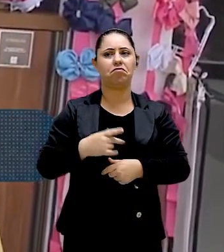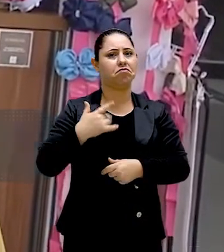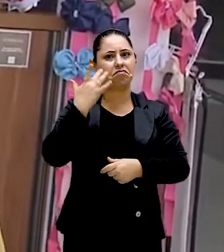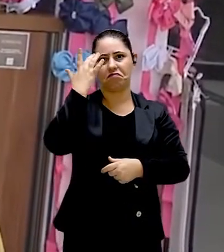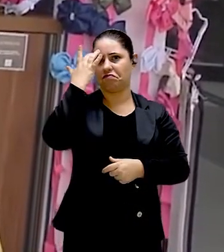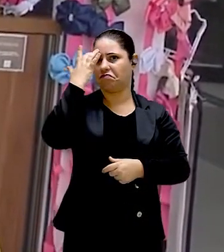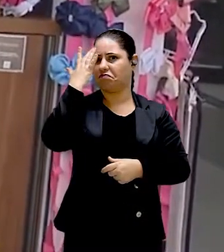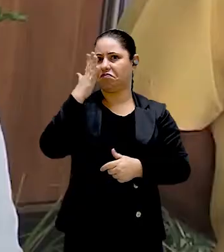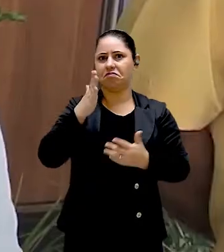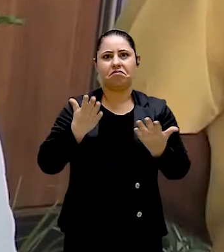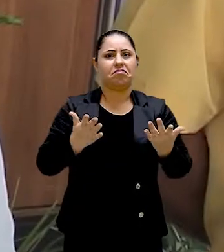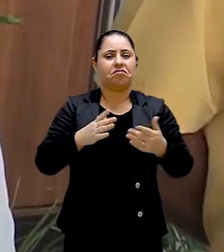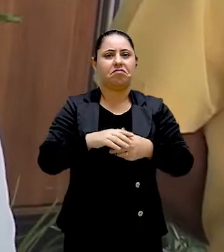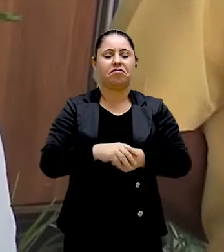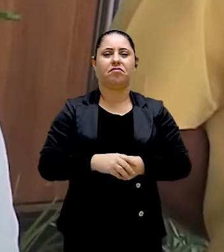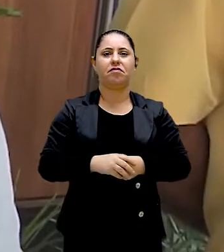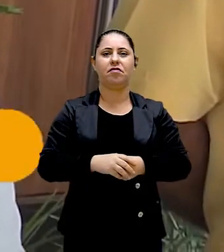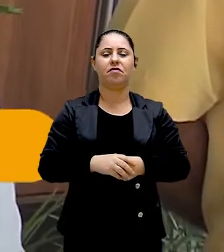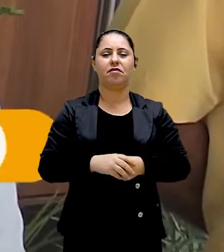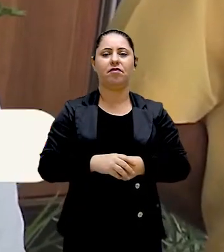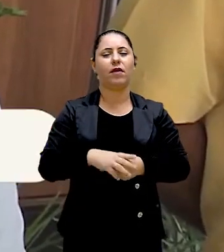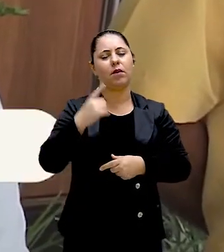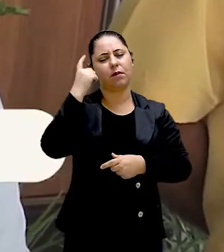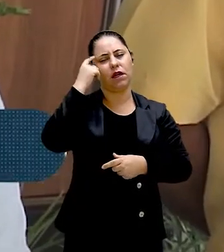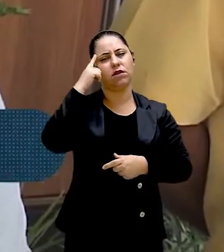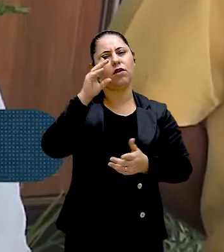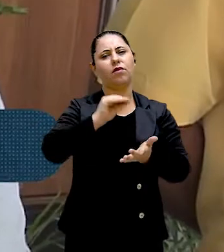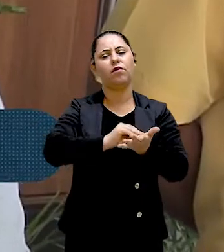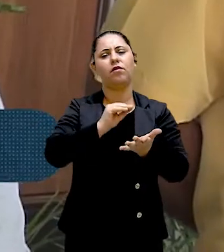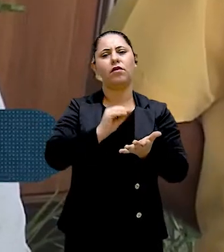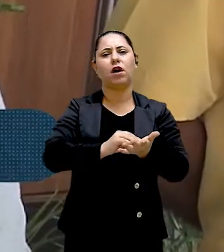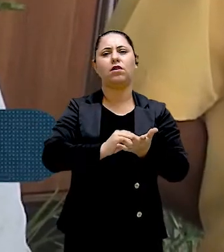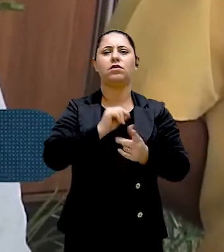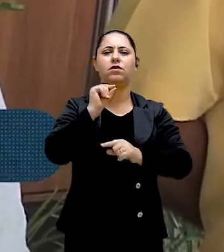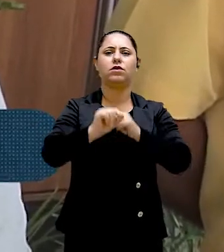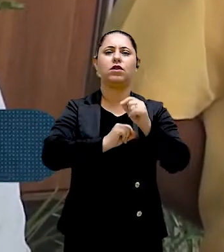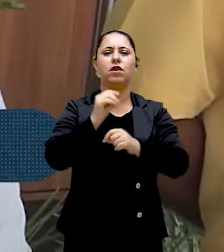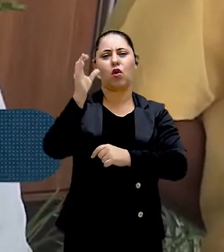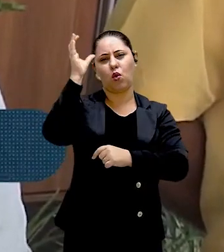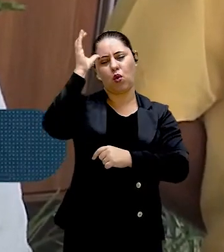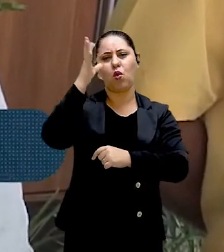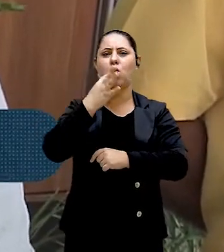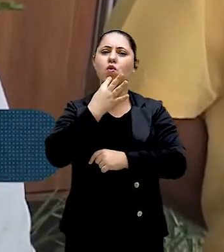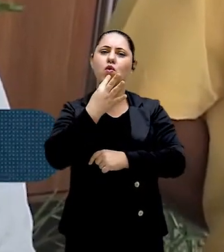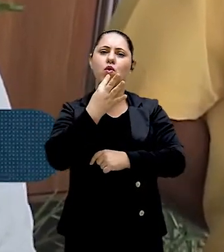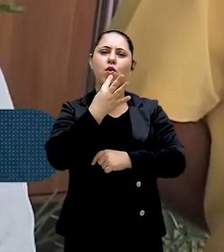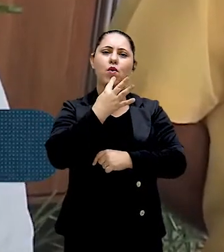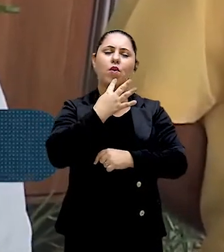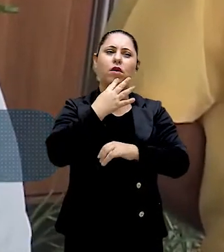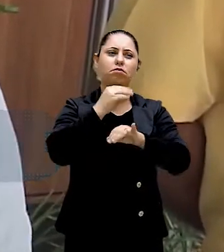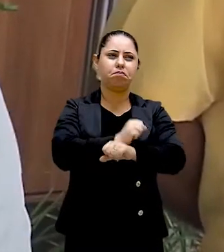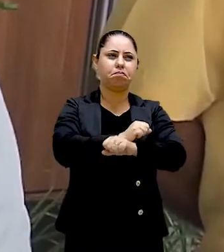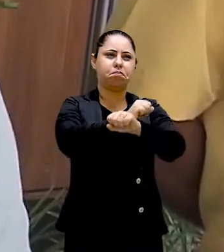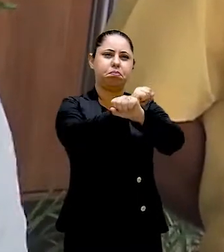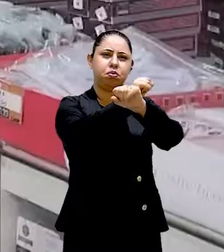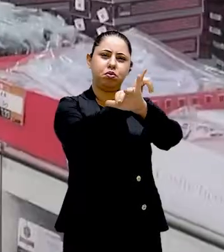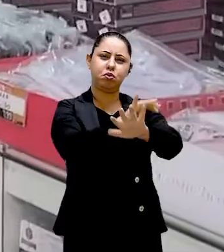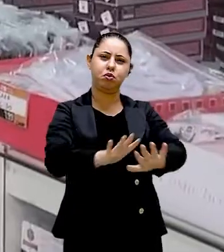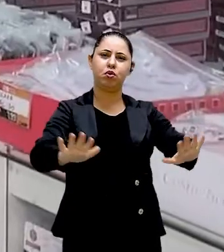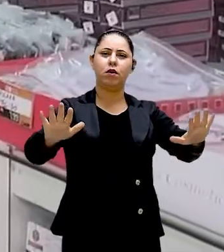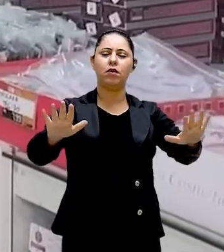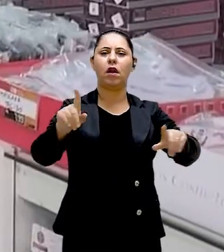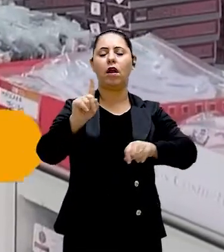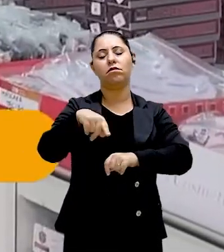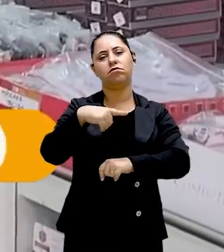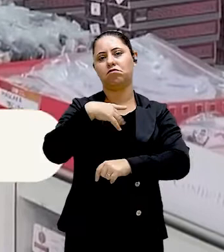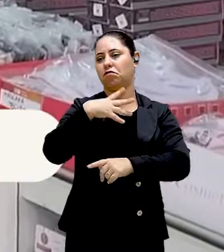animais para fazer esse teste. Eu acho que é falta de conhecimento, né? Deve ser mais divulgado e a gente não se atenta a isso.